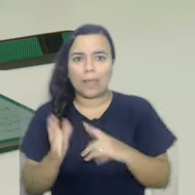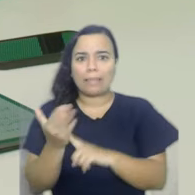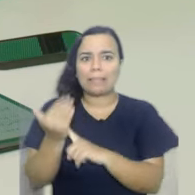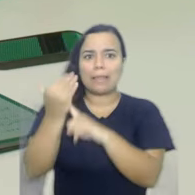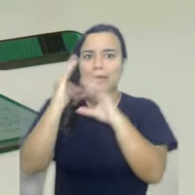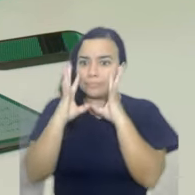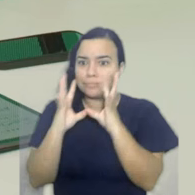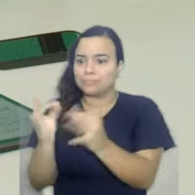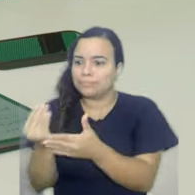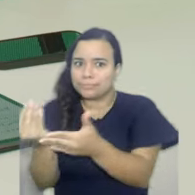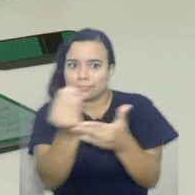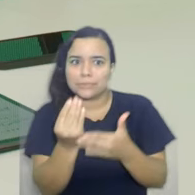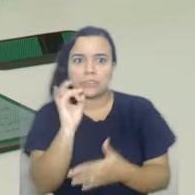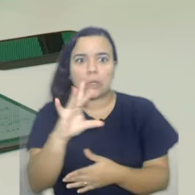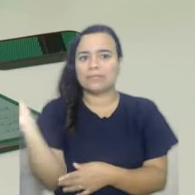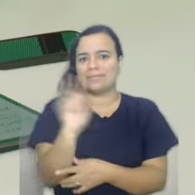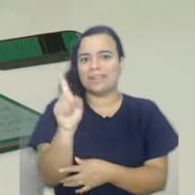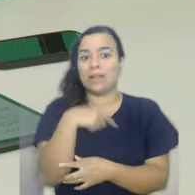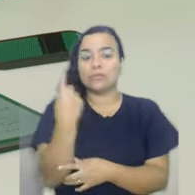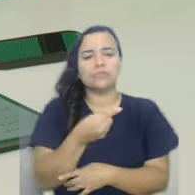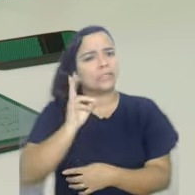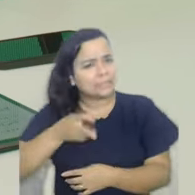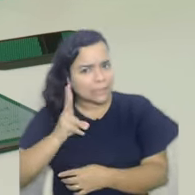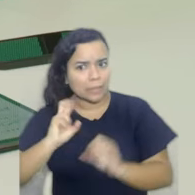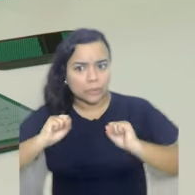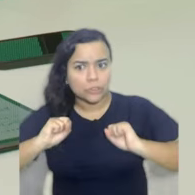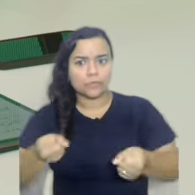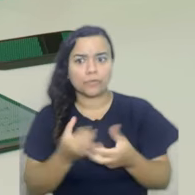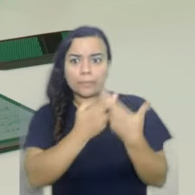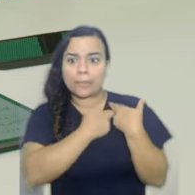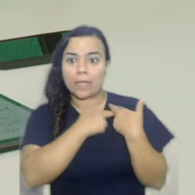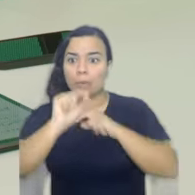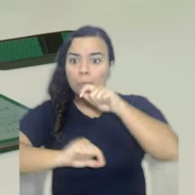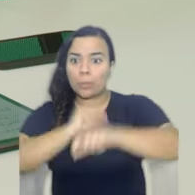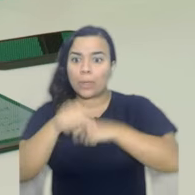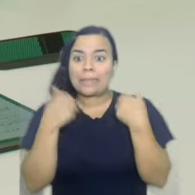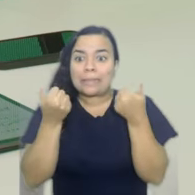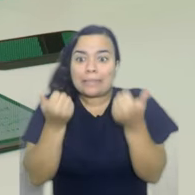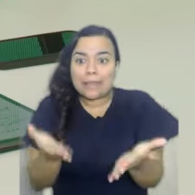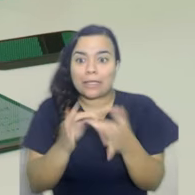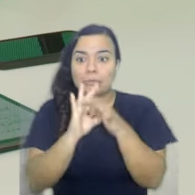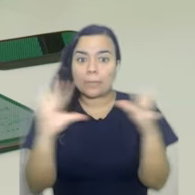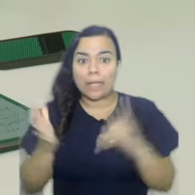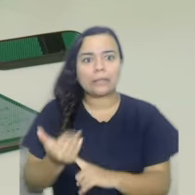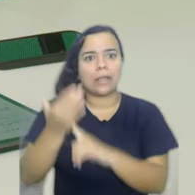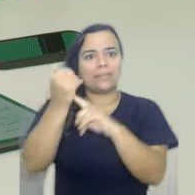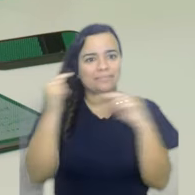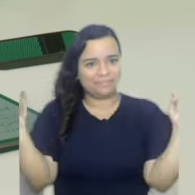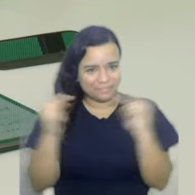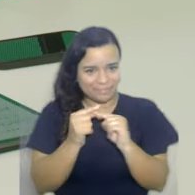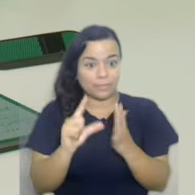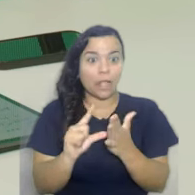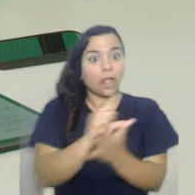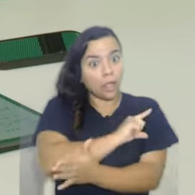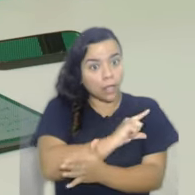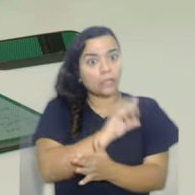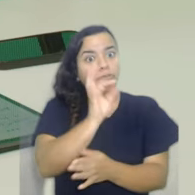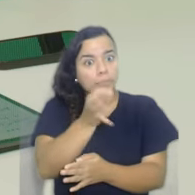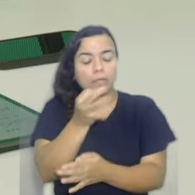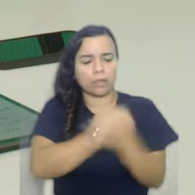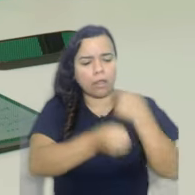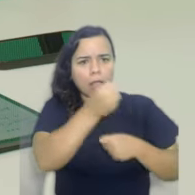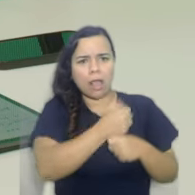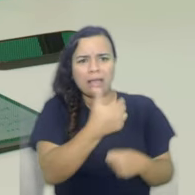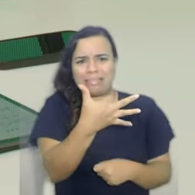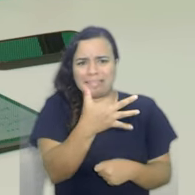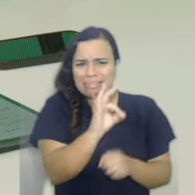gente sempre teve né a super Importadora sempre teve essa missão de disponibilizar a tecnologia até antes mesmo há 10 anos atrás onde nem